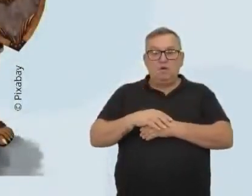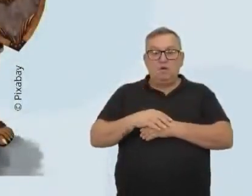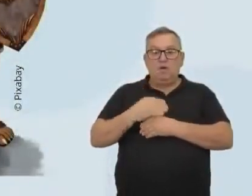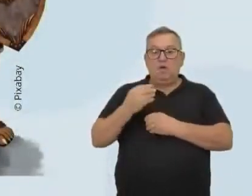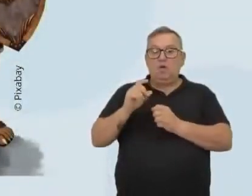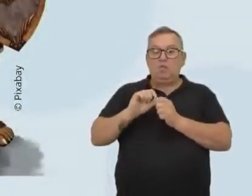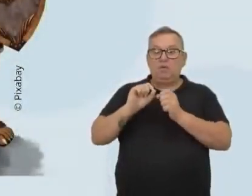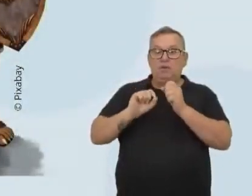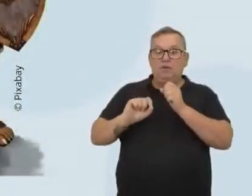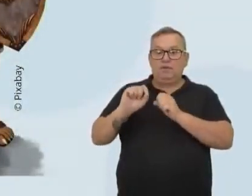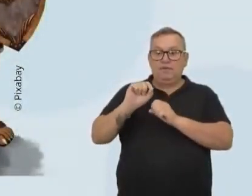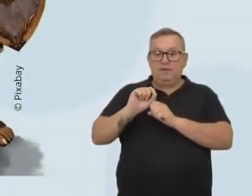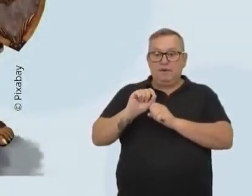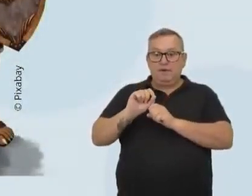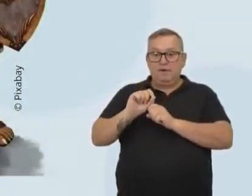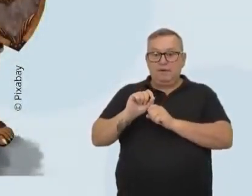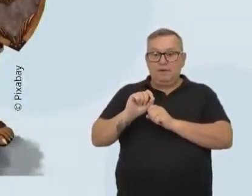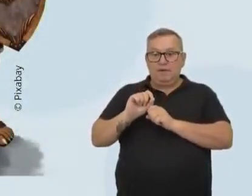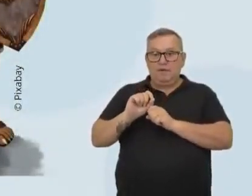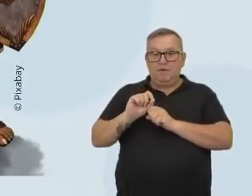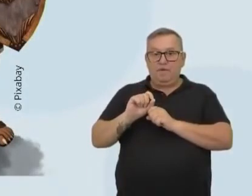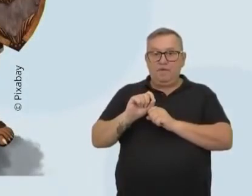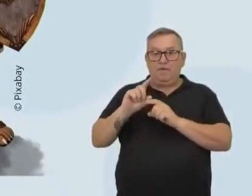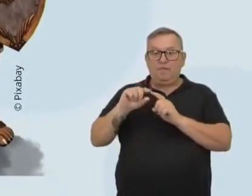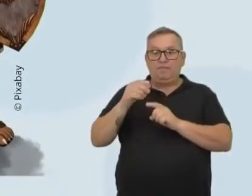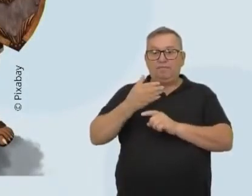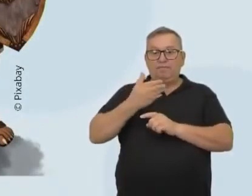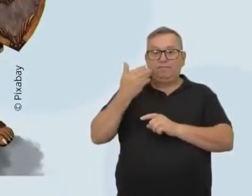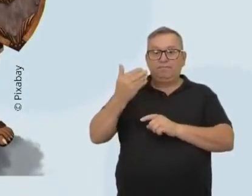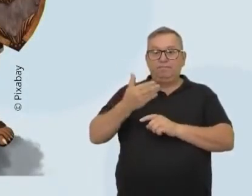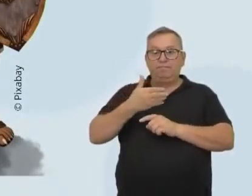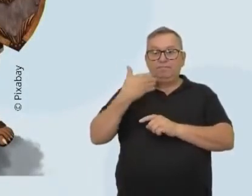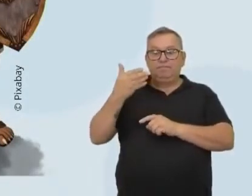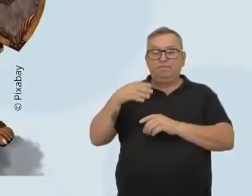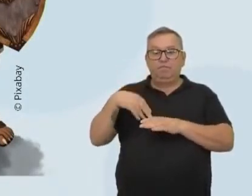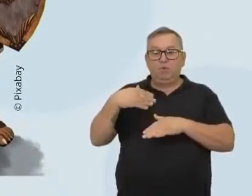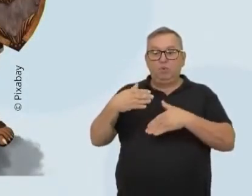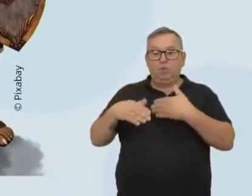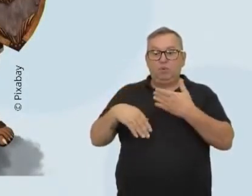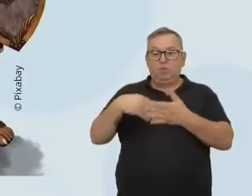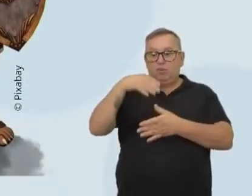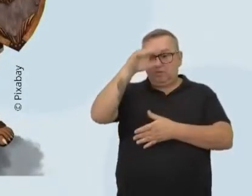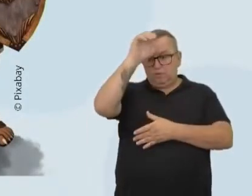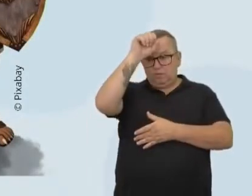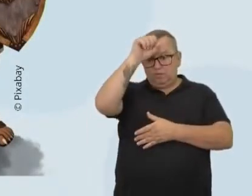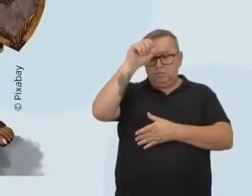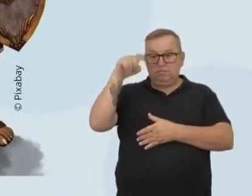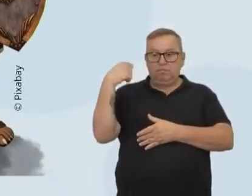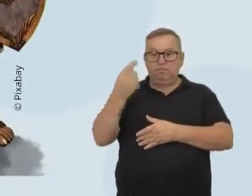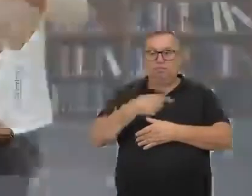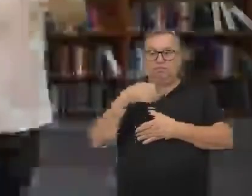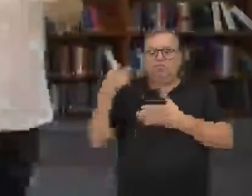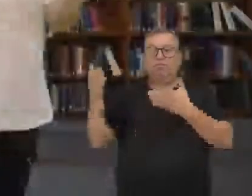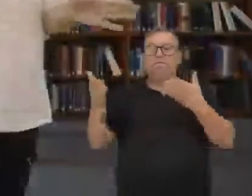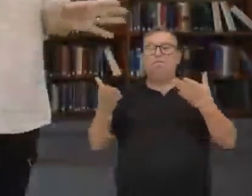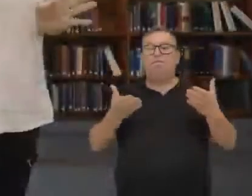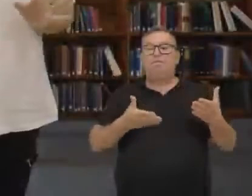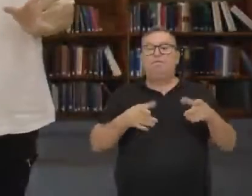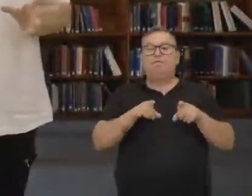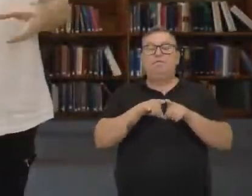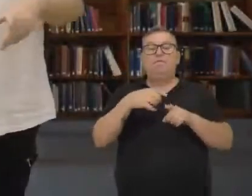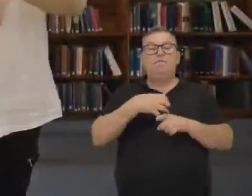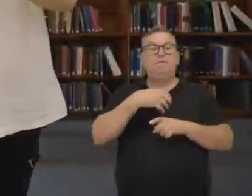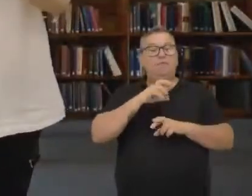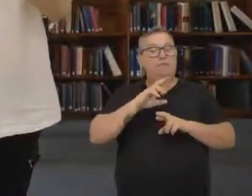essa rotina? O que você pode fazer para facilitar o seu processo de aprendizagem? Que é o que a gente trouxe aqui. É uma forma diferente. A gente